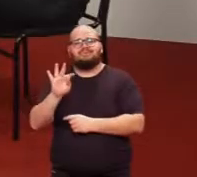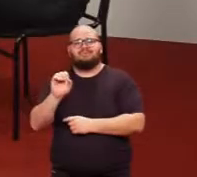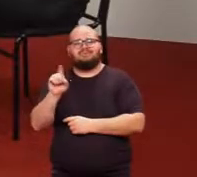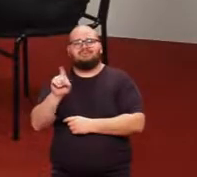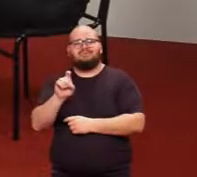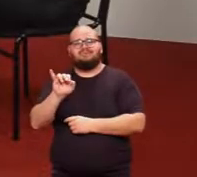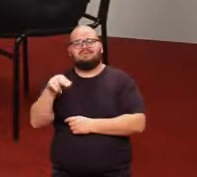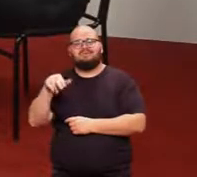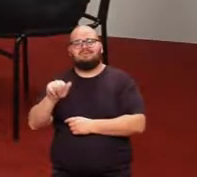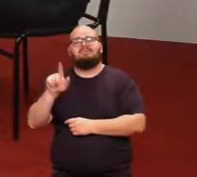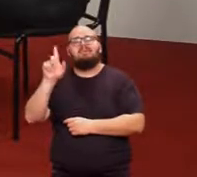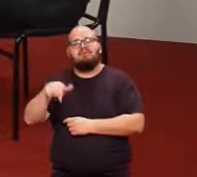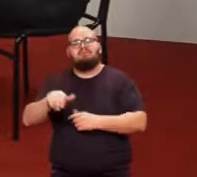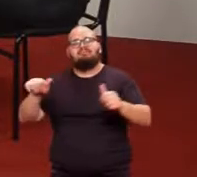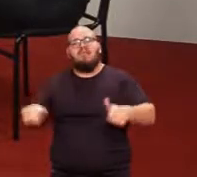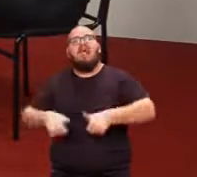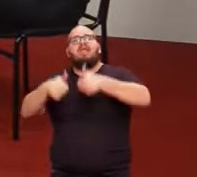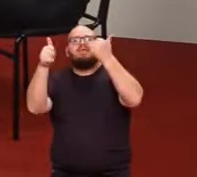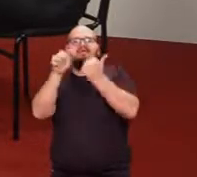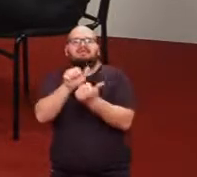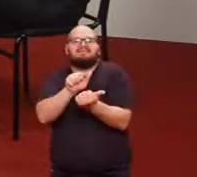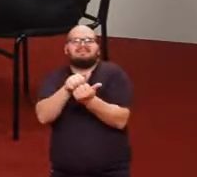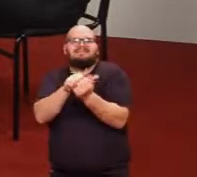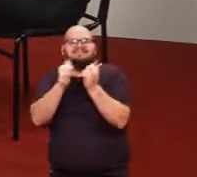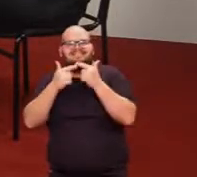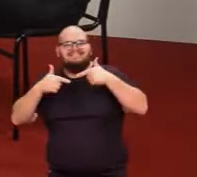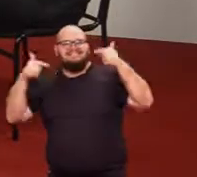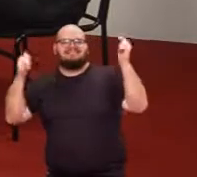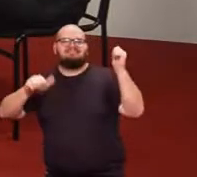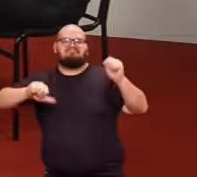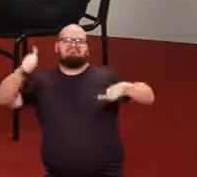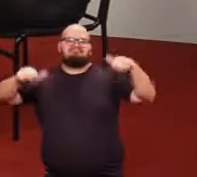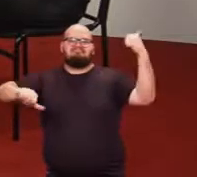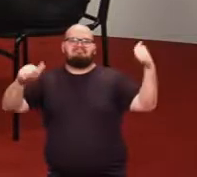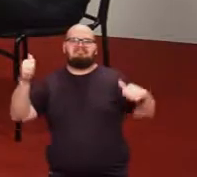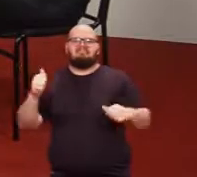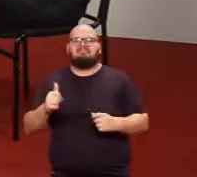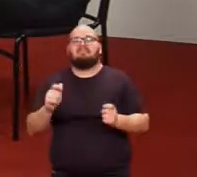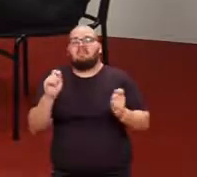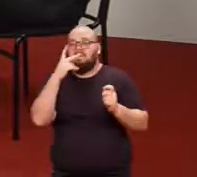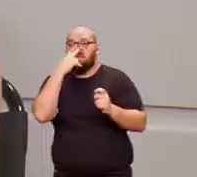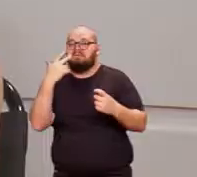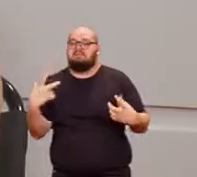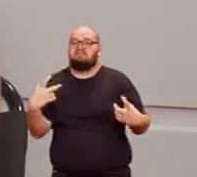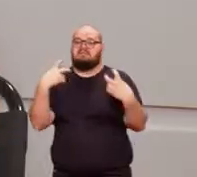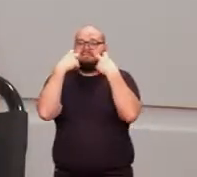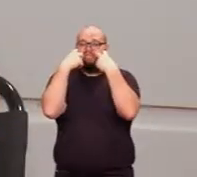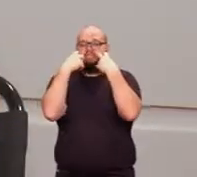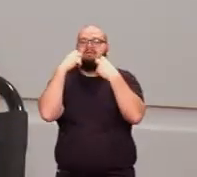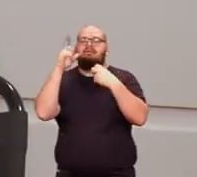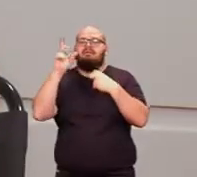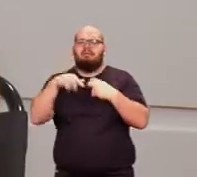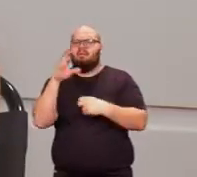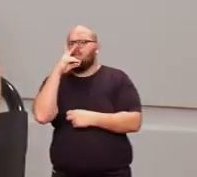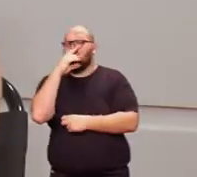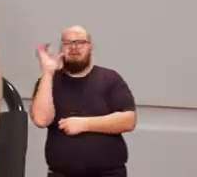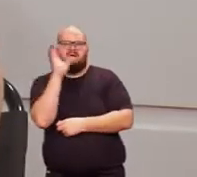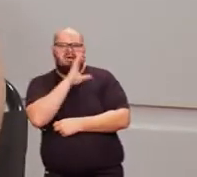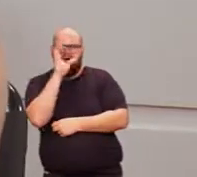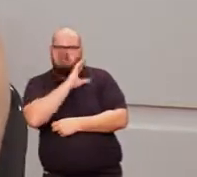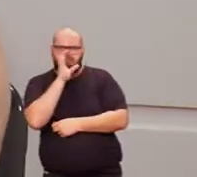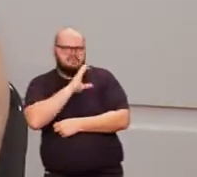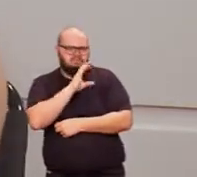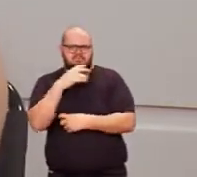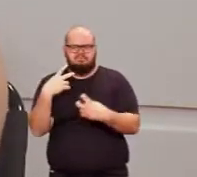toxina botulínica é justamente isso, é conseguir melhorar a qualidade do sorriso do paciente. De forma que com a aplicação da toxina, que é uma